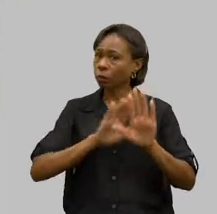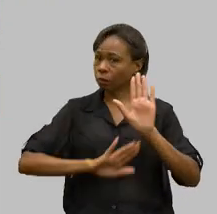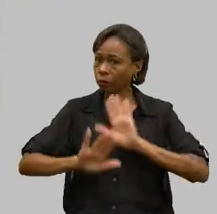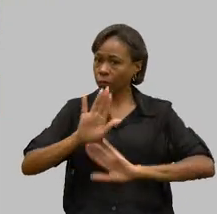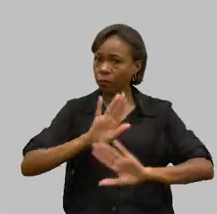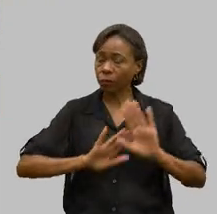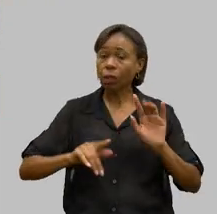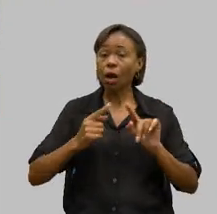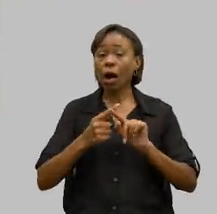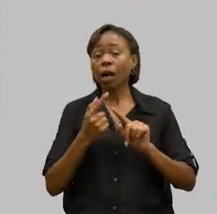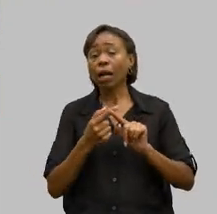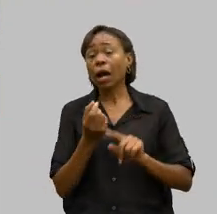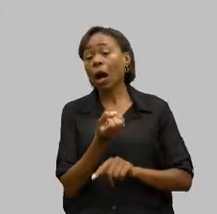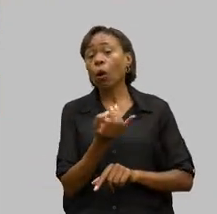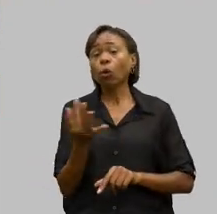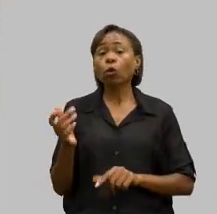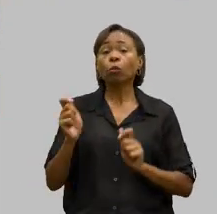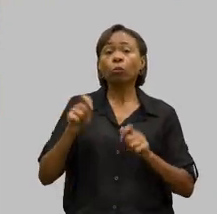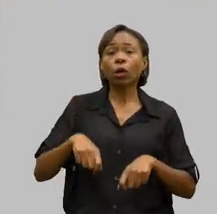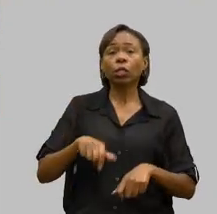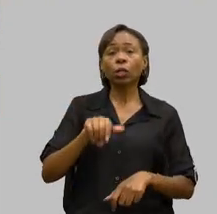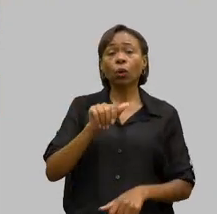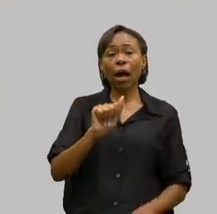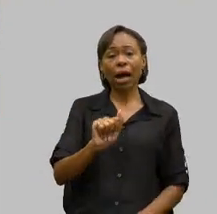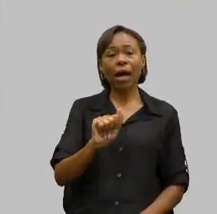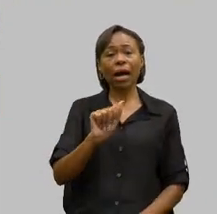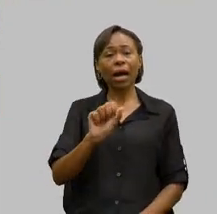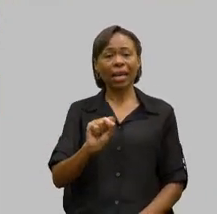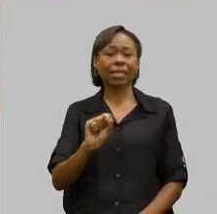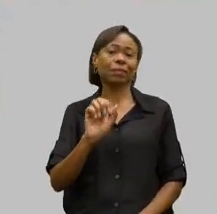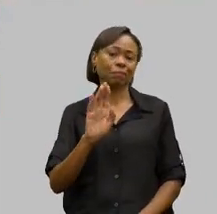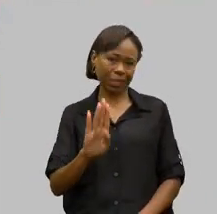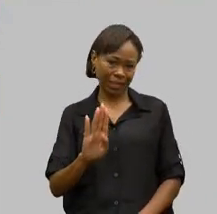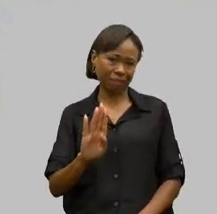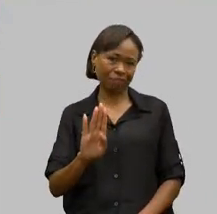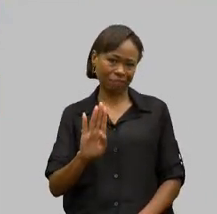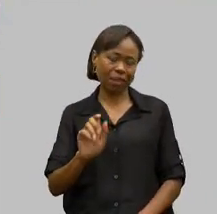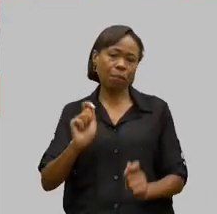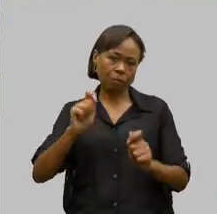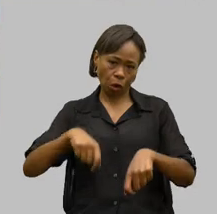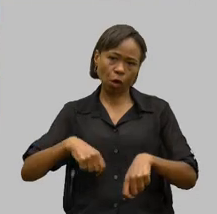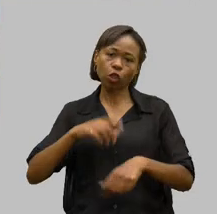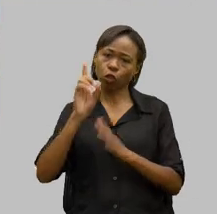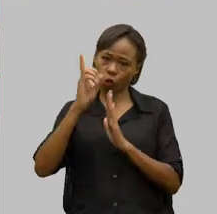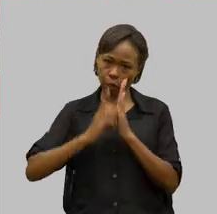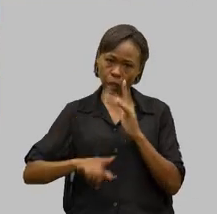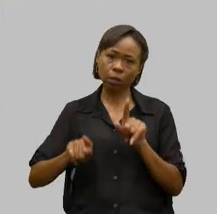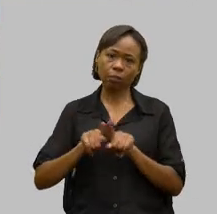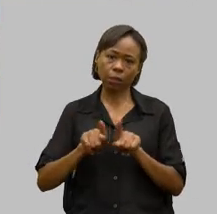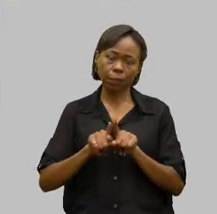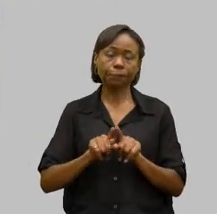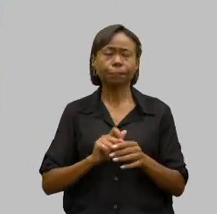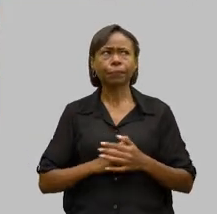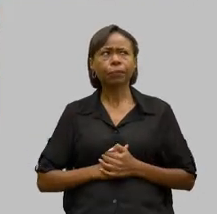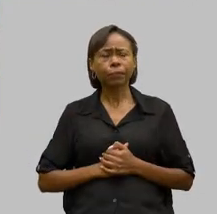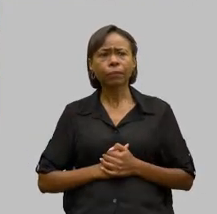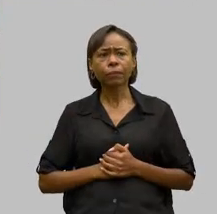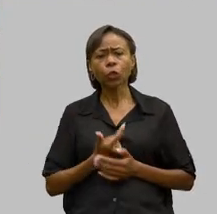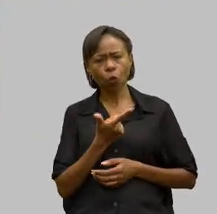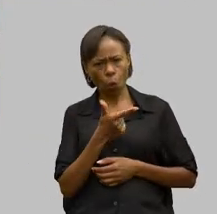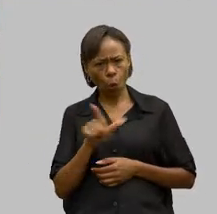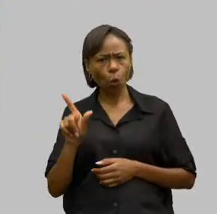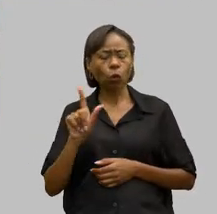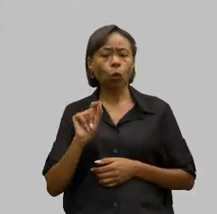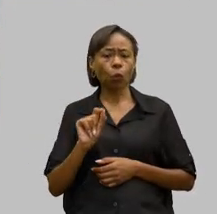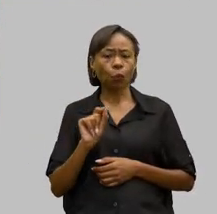direito a ter o ASB extra, que também é mais um ponto de direito. O que eu quero também trazer, quando a senhora